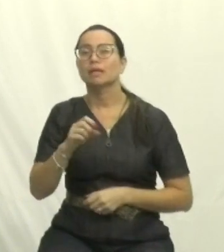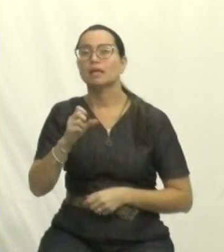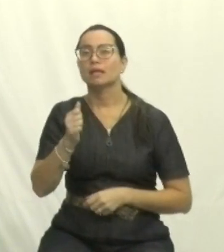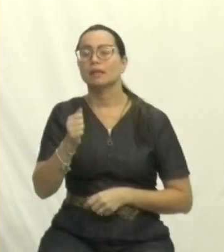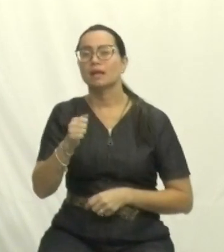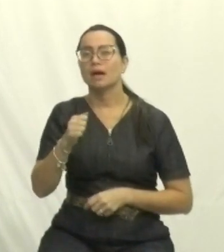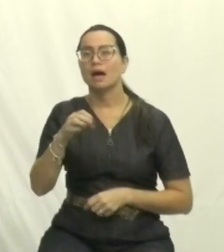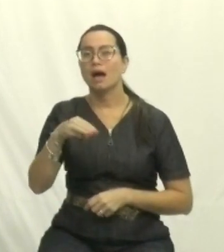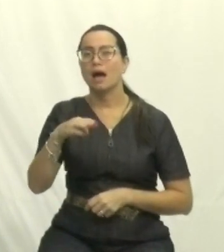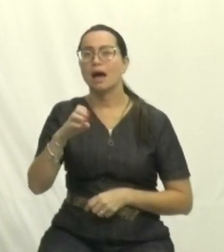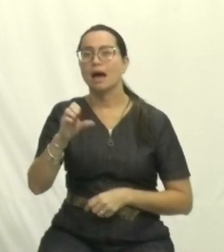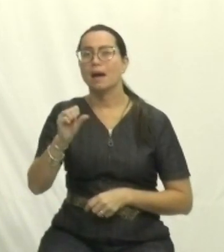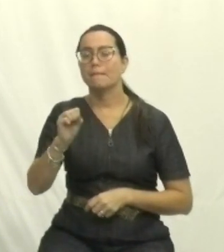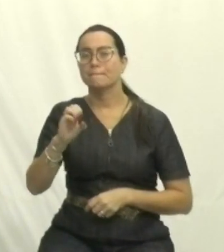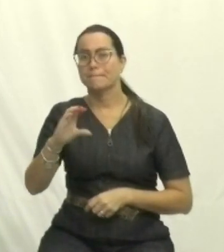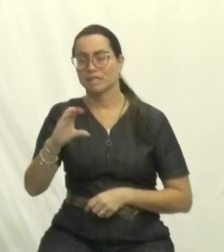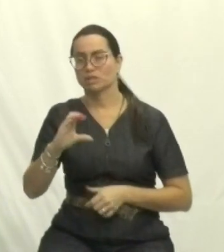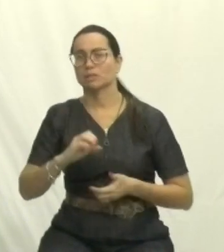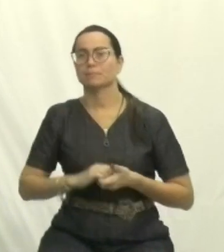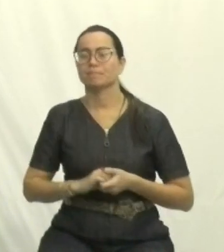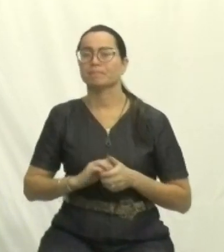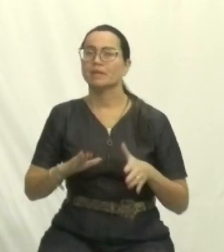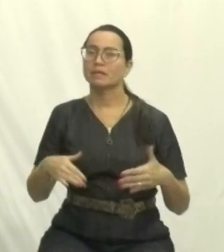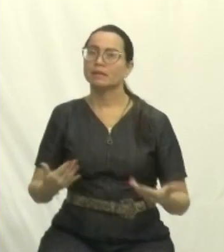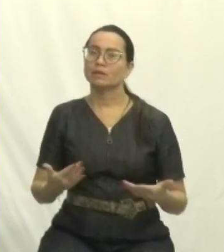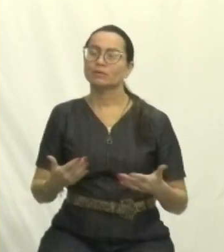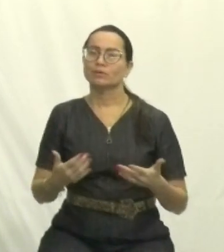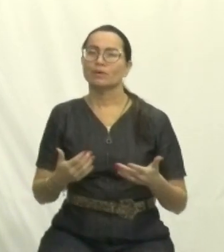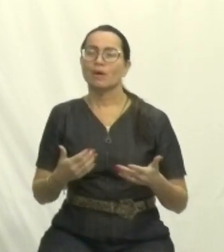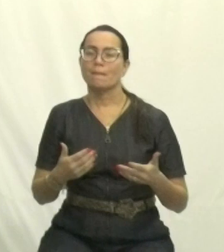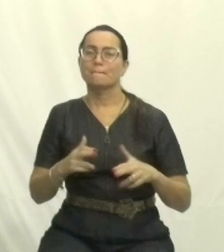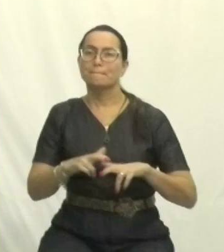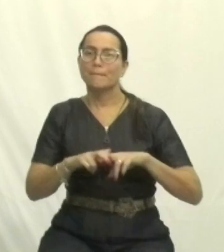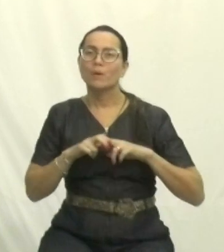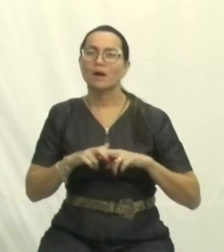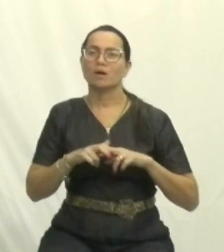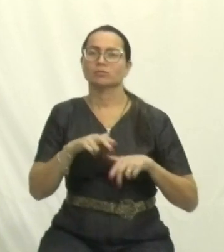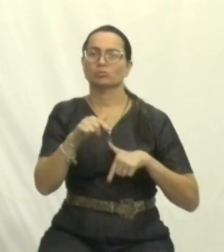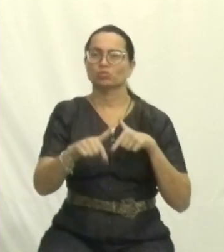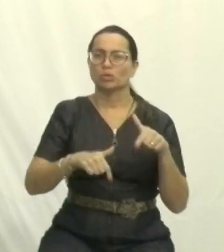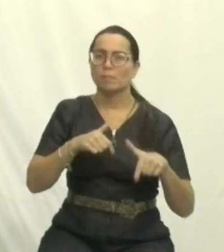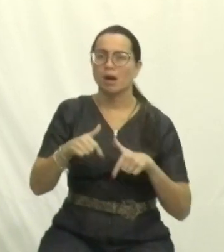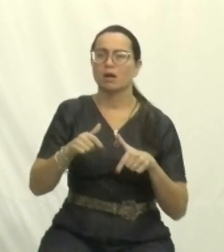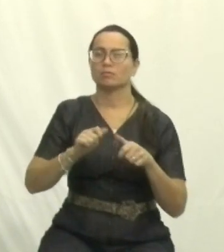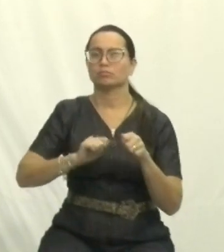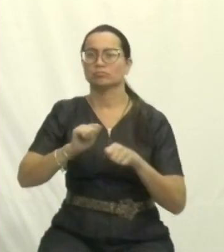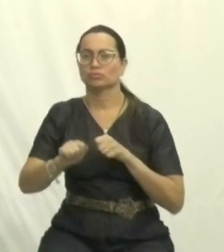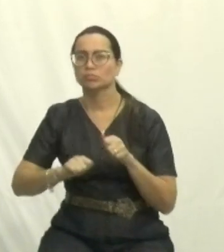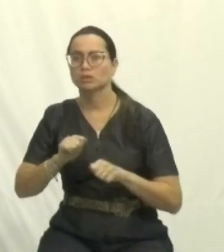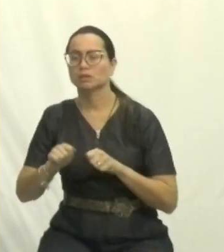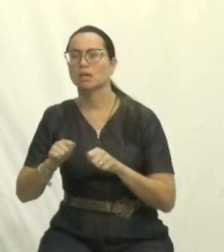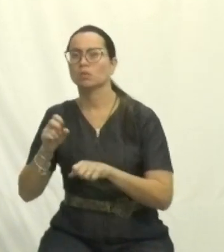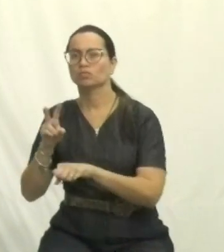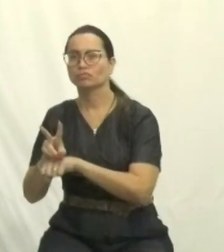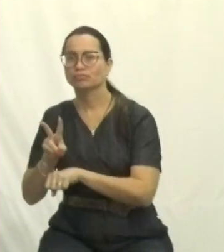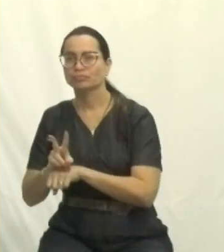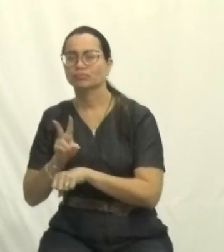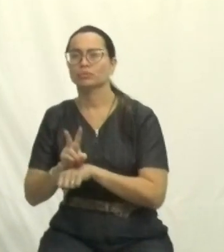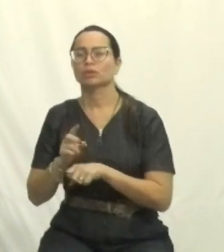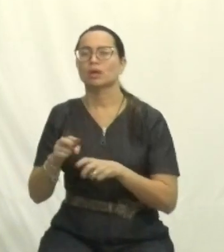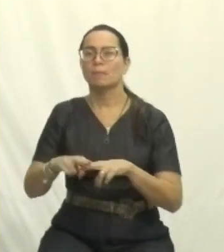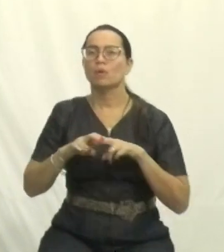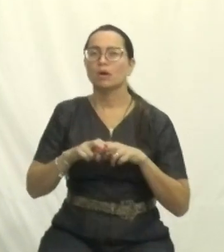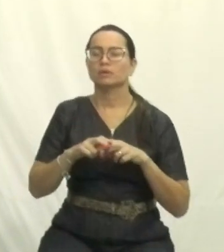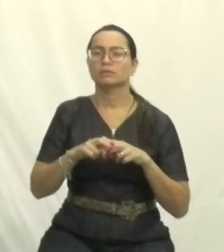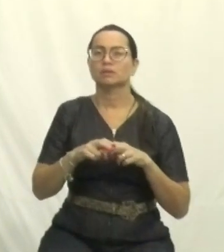Torres. E aí, em função da demanda administrativa e de vistorias próprias da cidade de Criciúma, que é